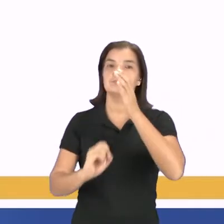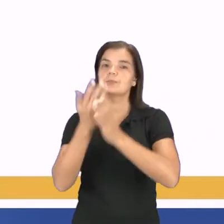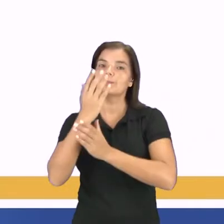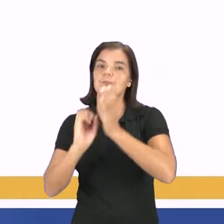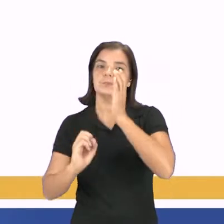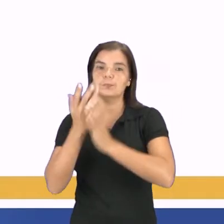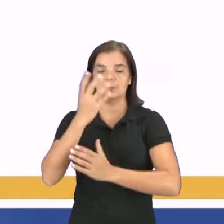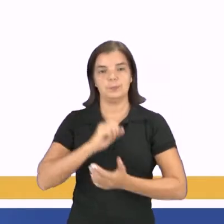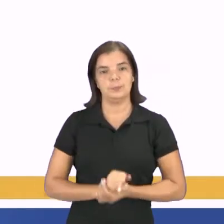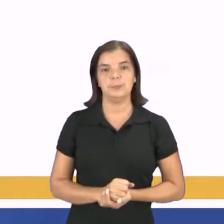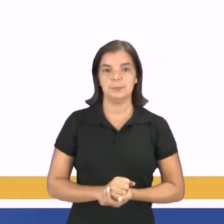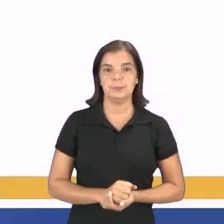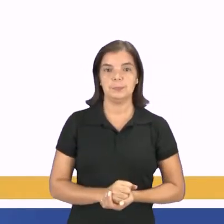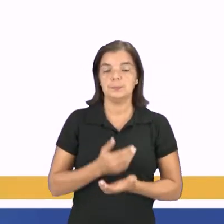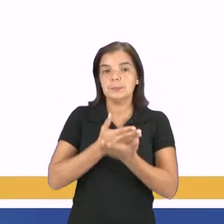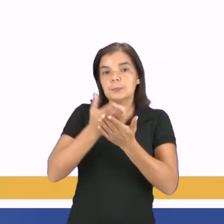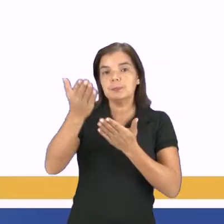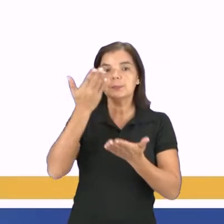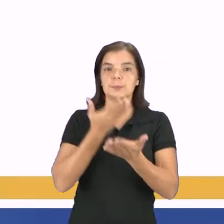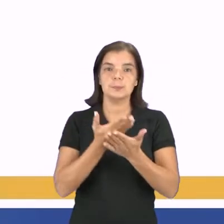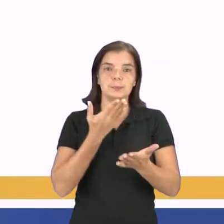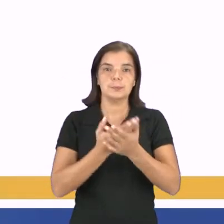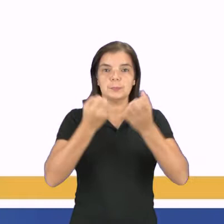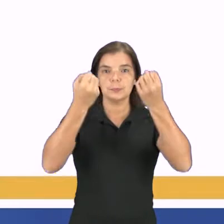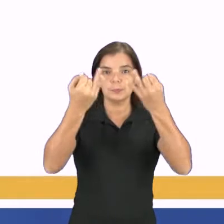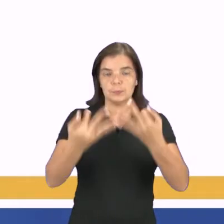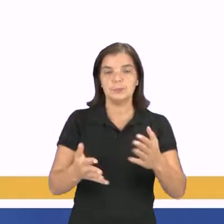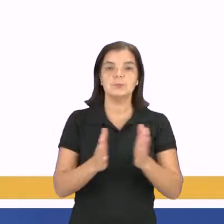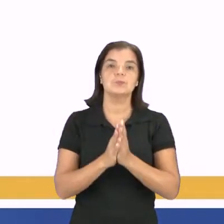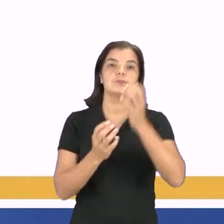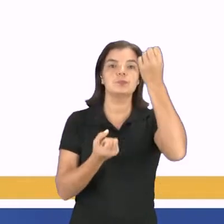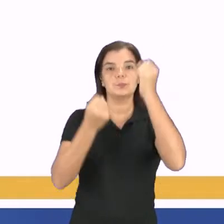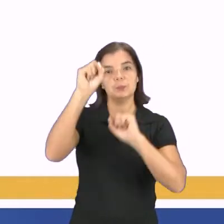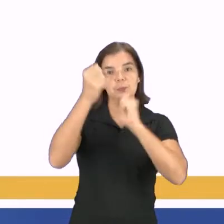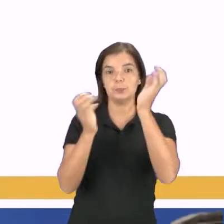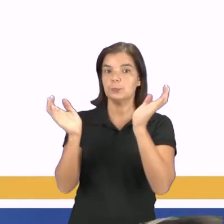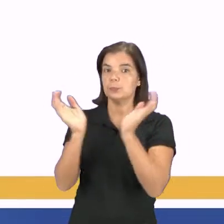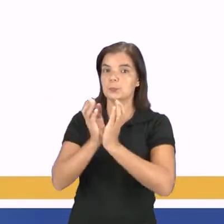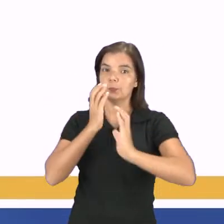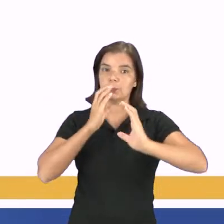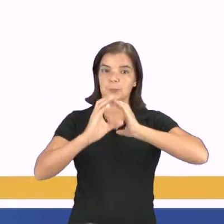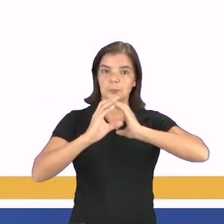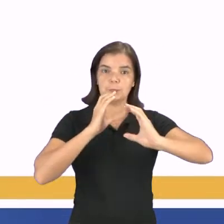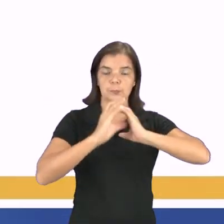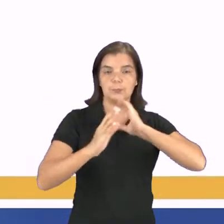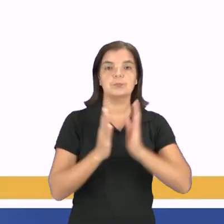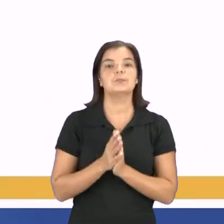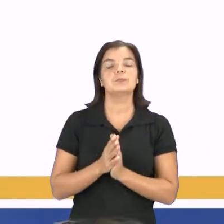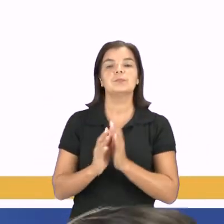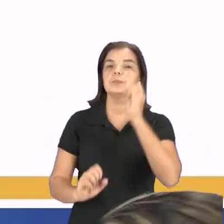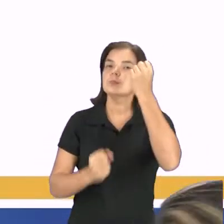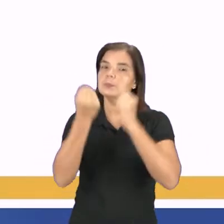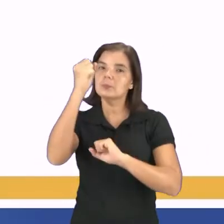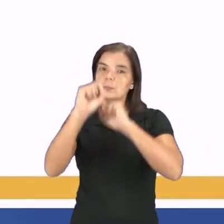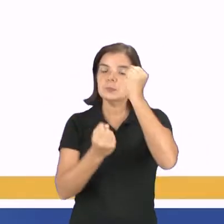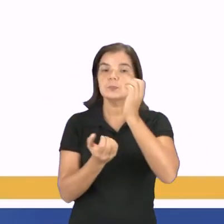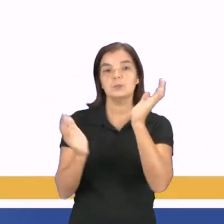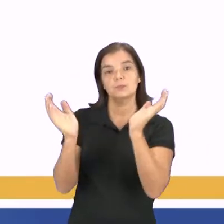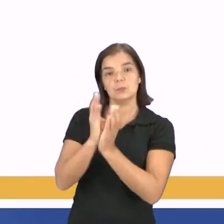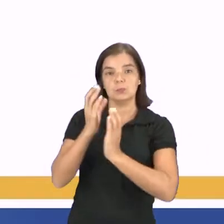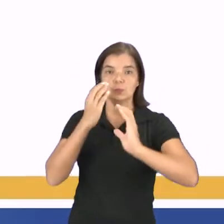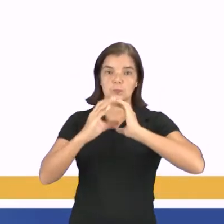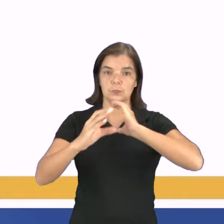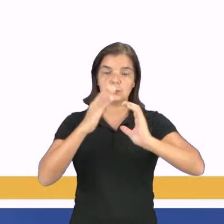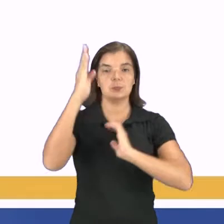produção. Vamos iniciar nossa aula de hoje falando dessa indústria fonográfica. A indústria fonográfica